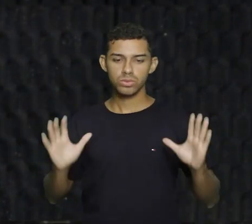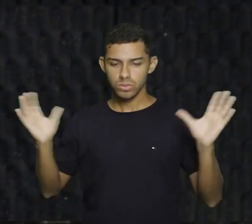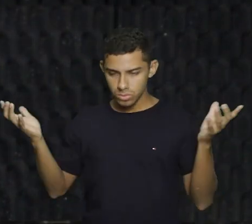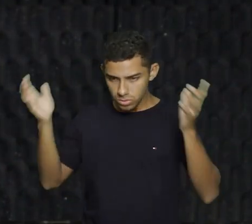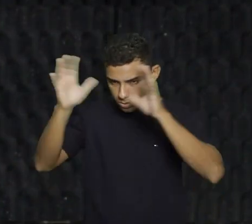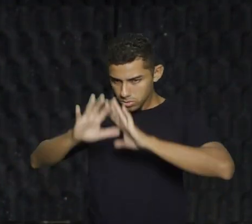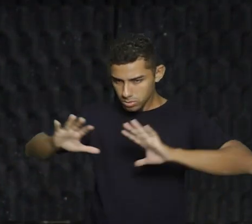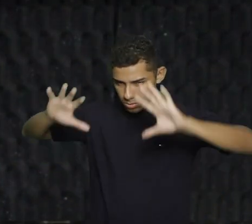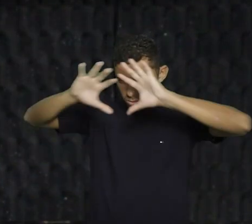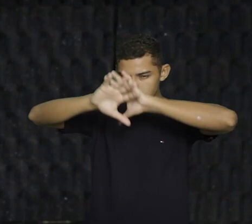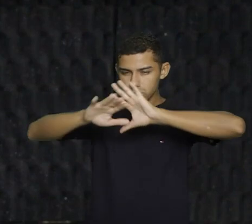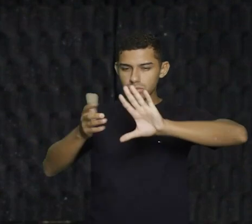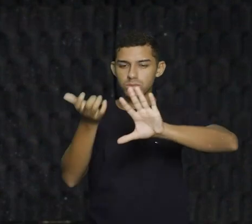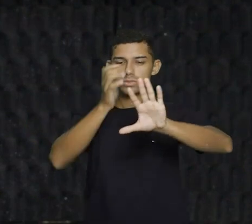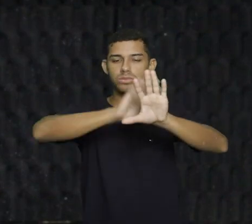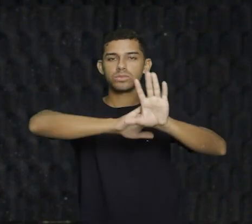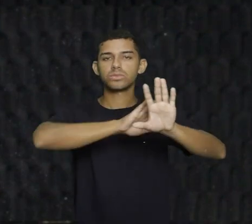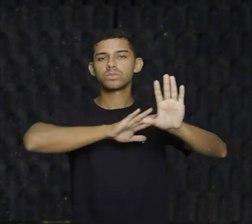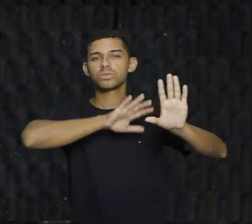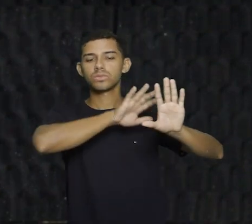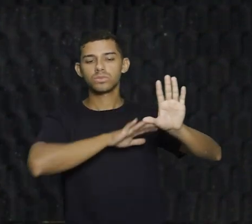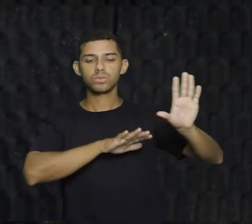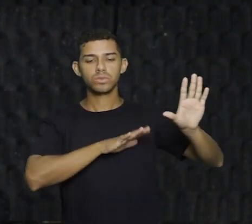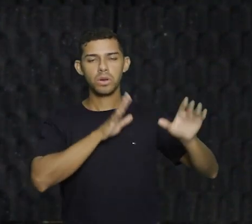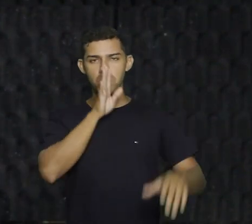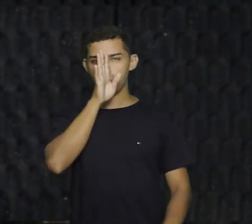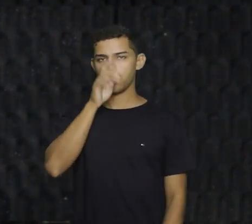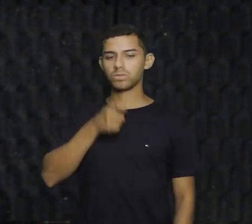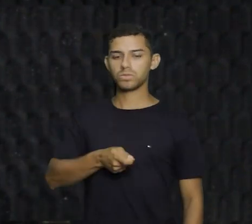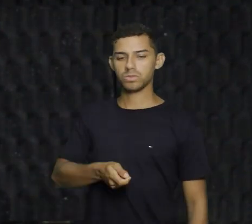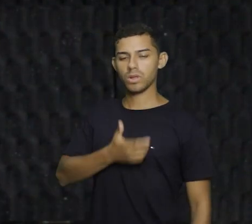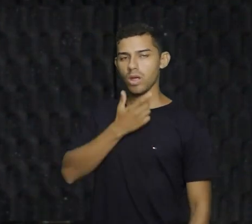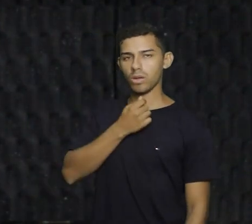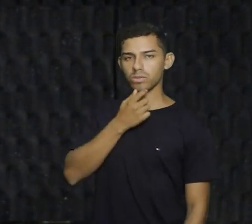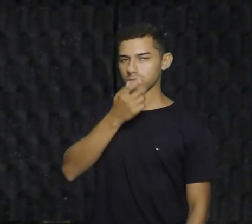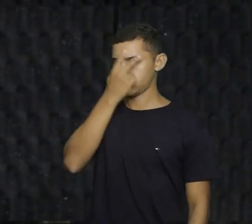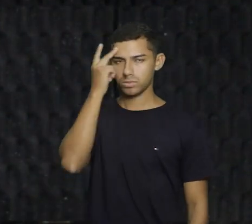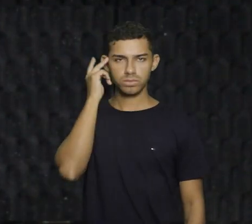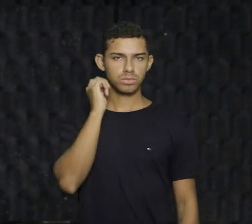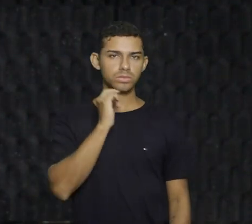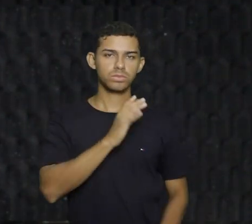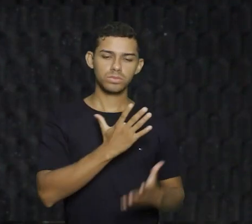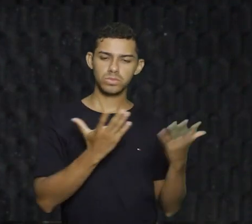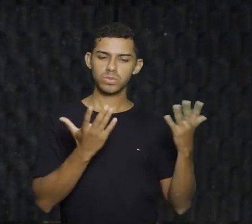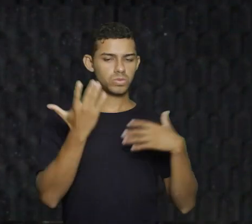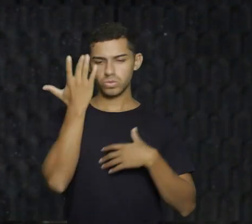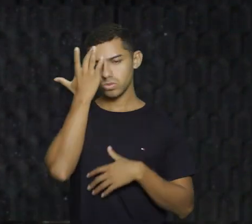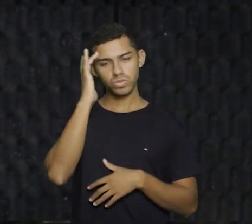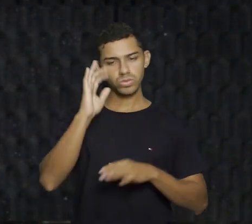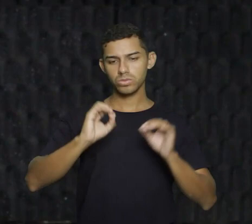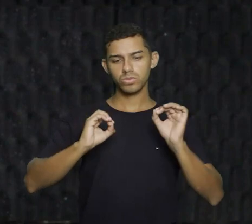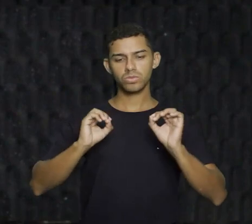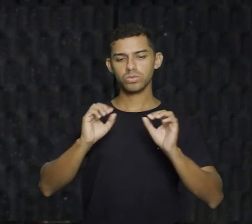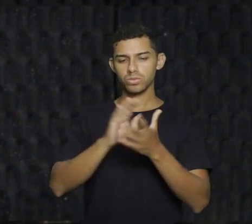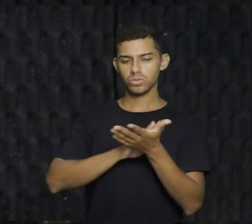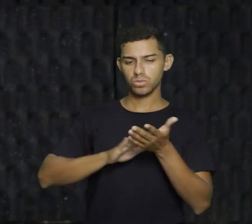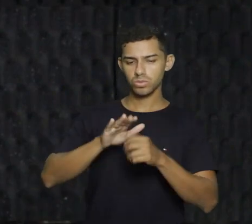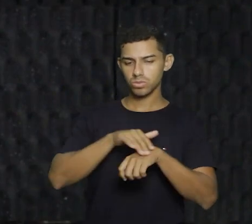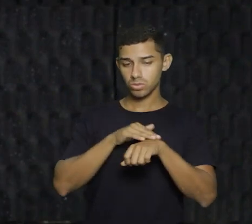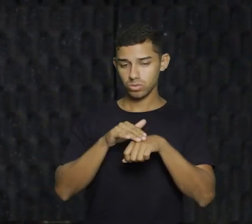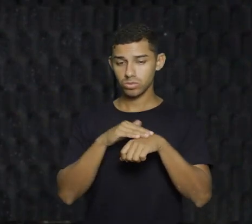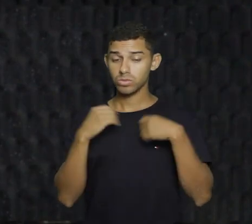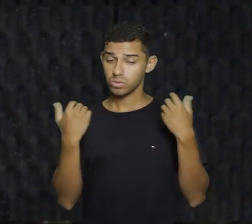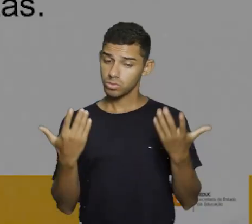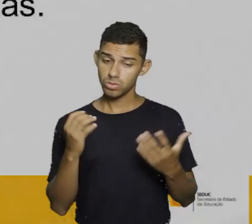uma ideia através da ignorância das pessoas que não sabem o que eu estou conversando ou não. Então, o que a gente